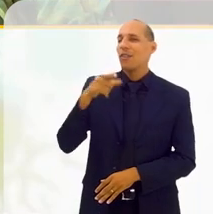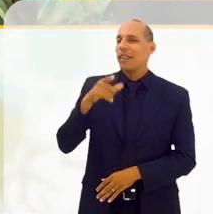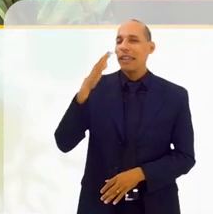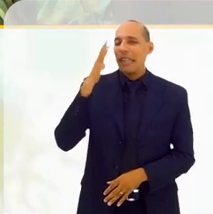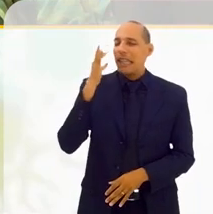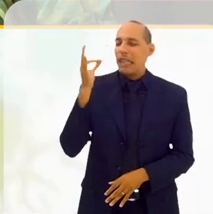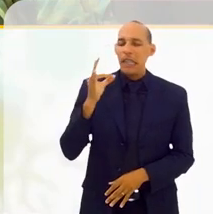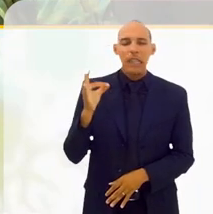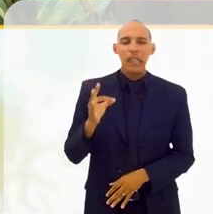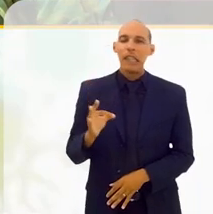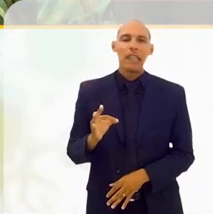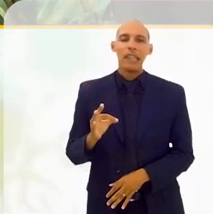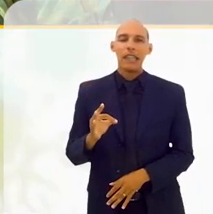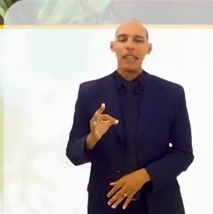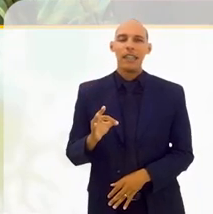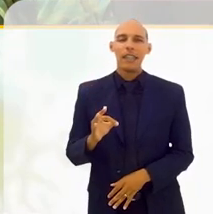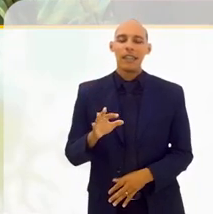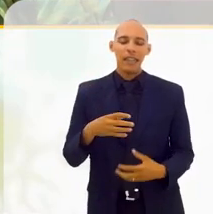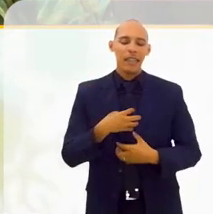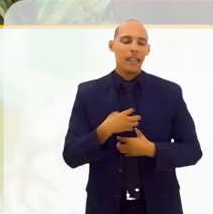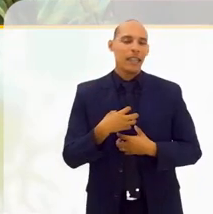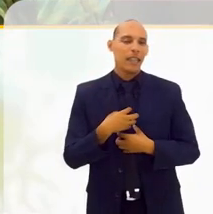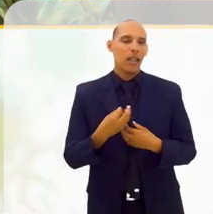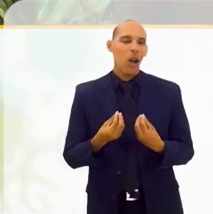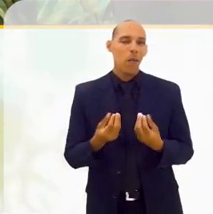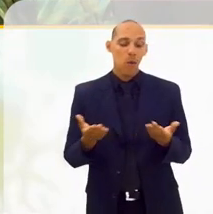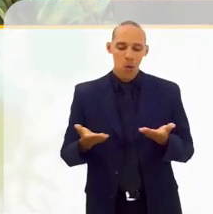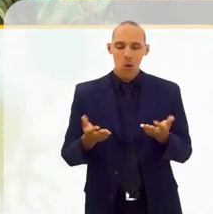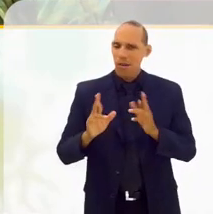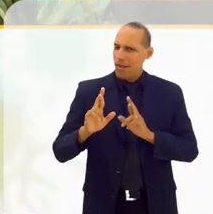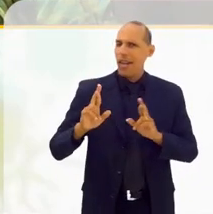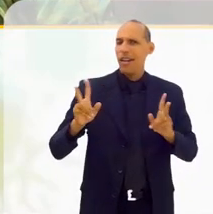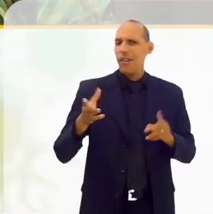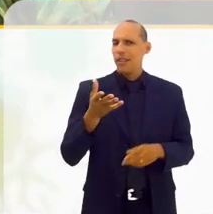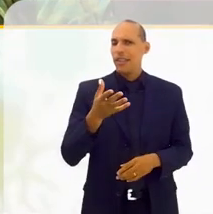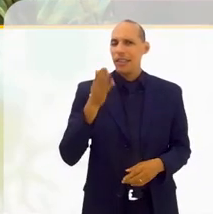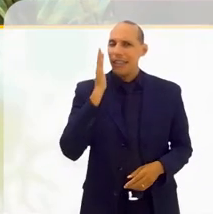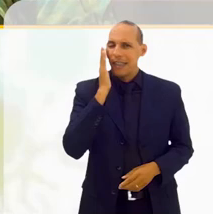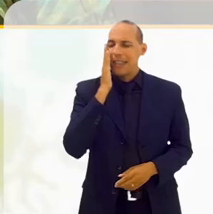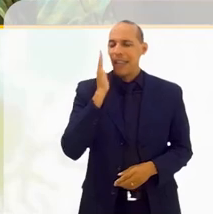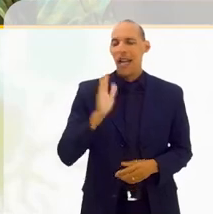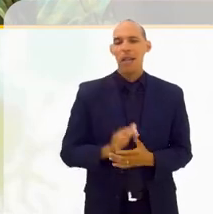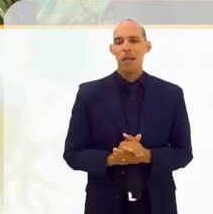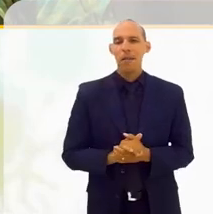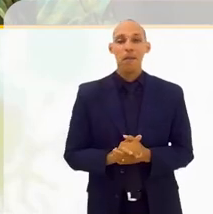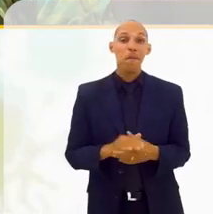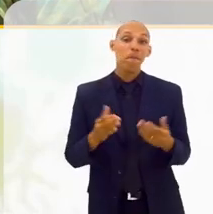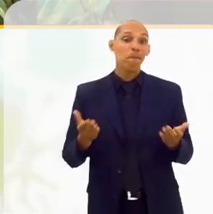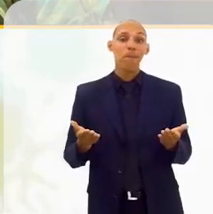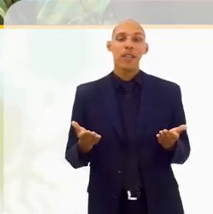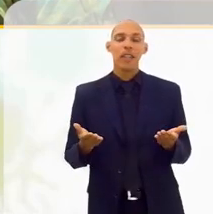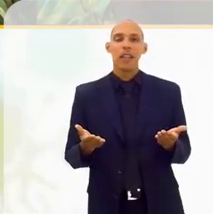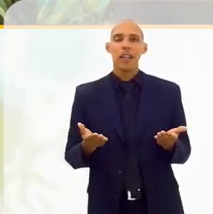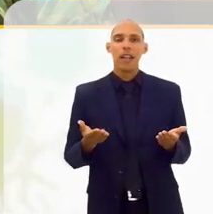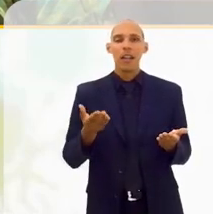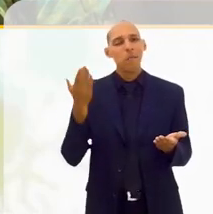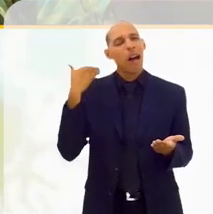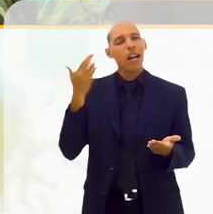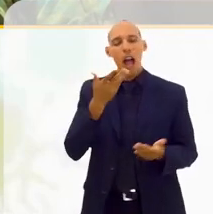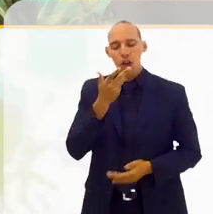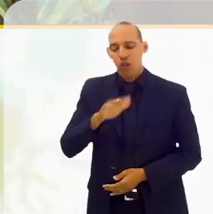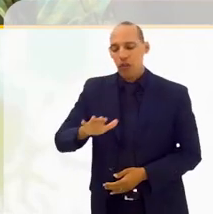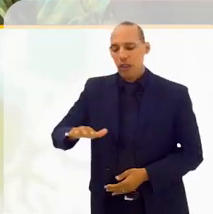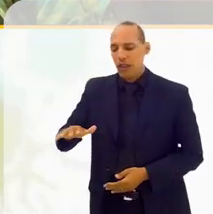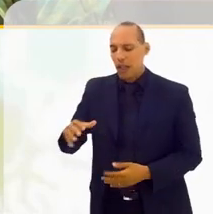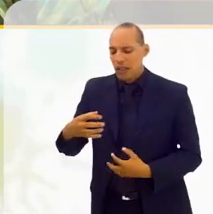eu acredito que não entendia não tinha entendimento obviamente que você tem hoje a respeito disso como é que